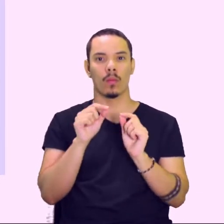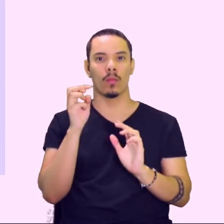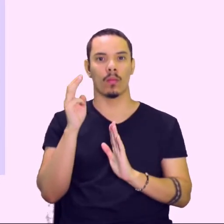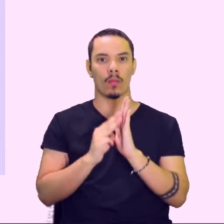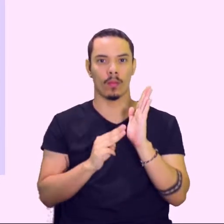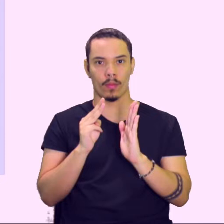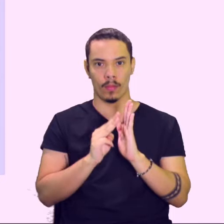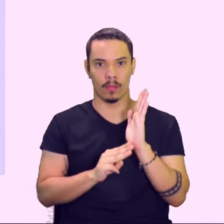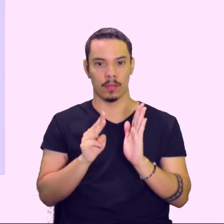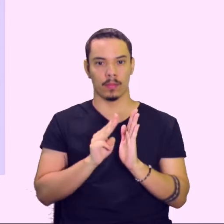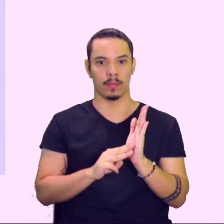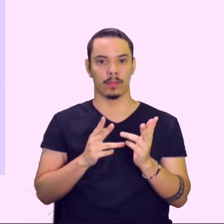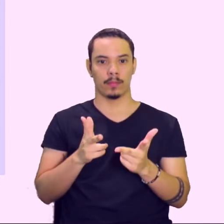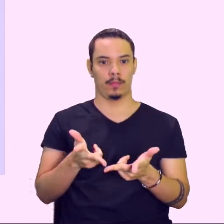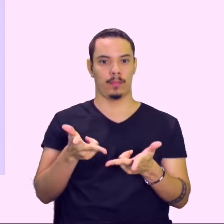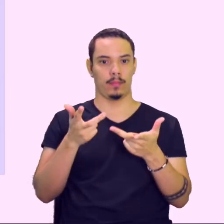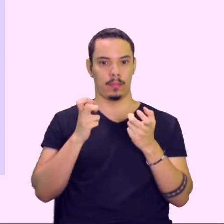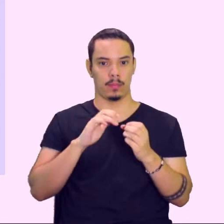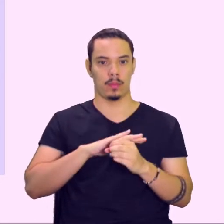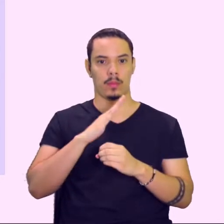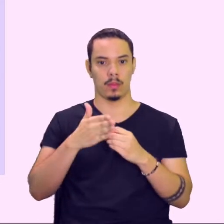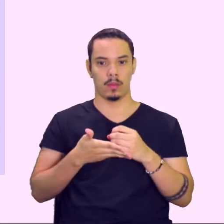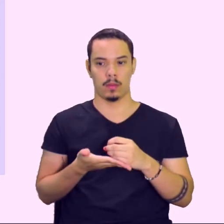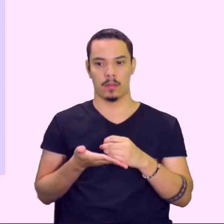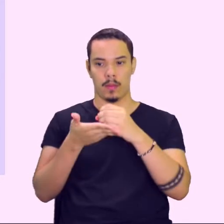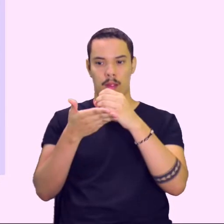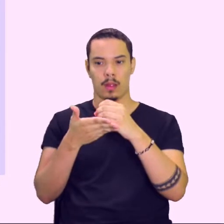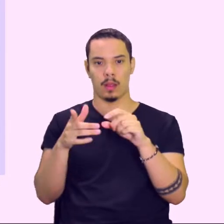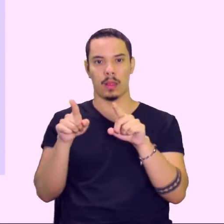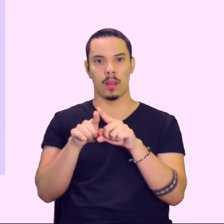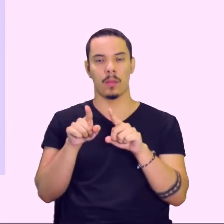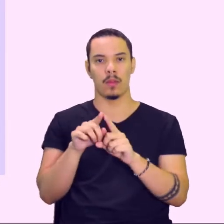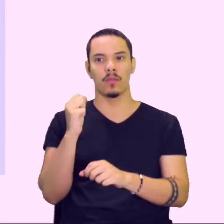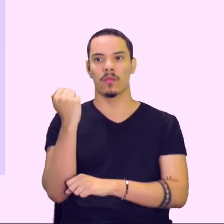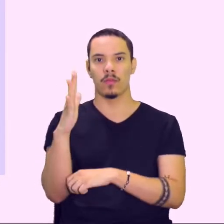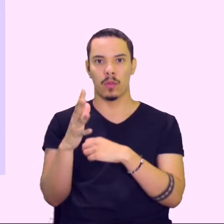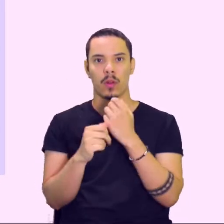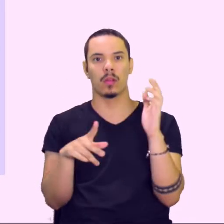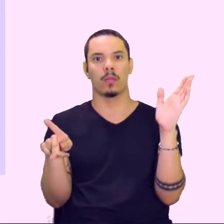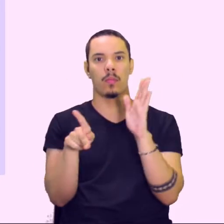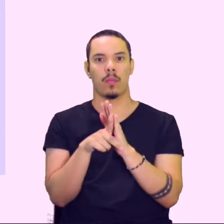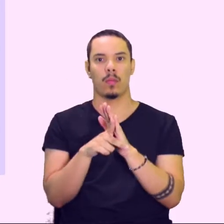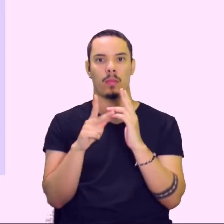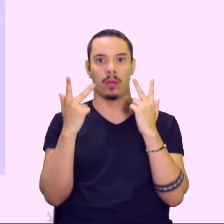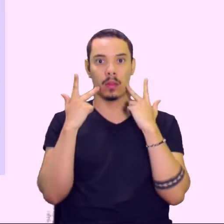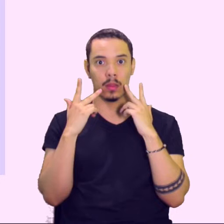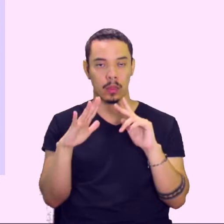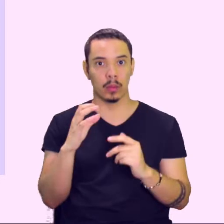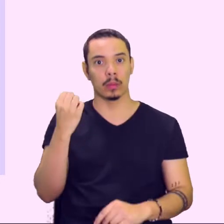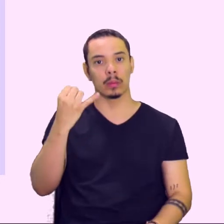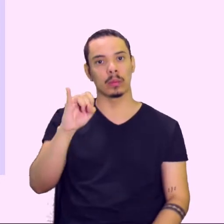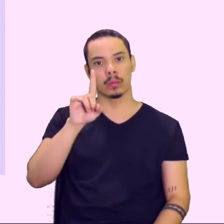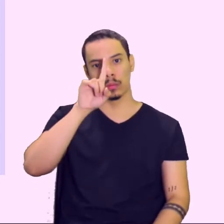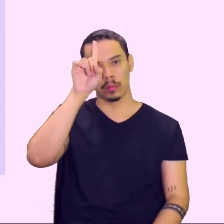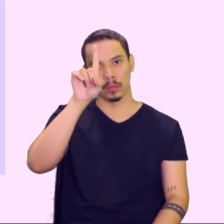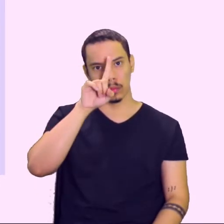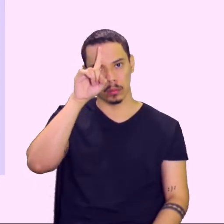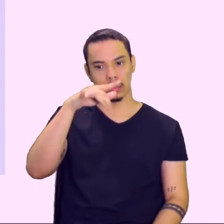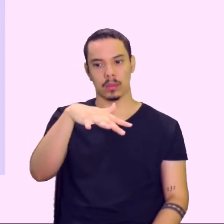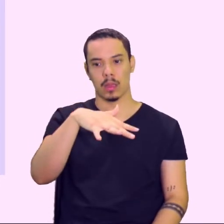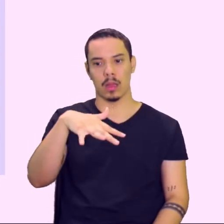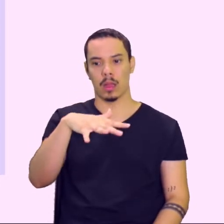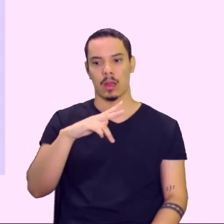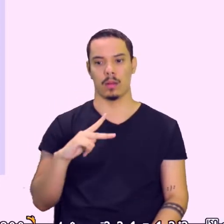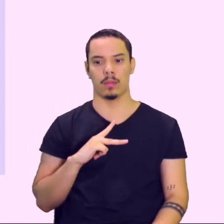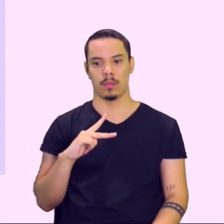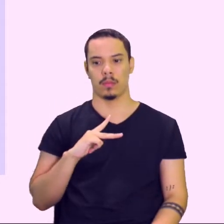para exploração sustentável de florestas nativas. Quando ela é criada, as áreas particulares incluídas